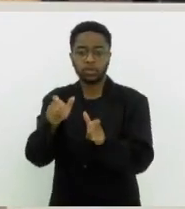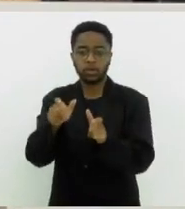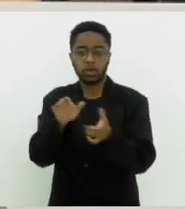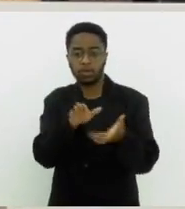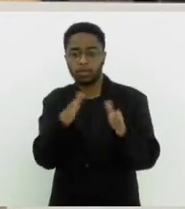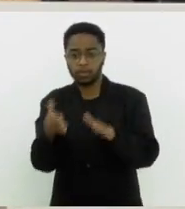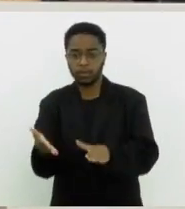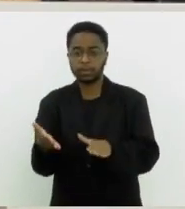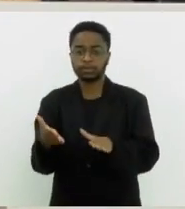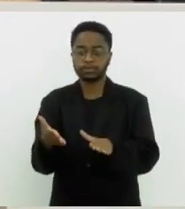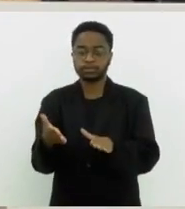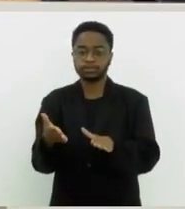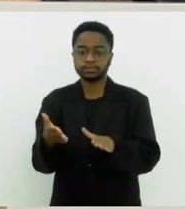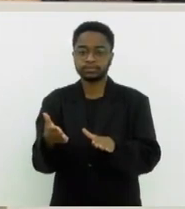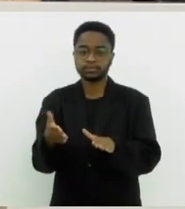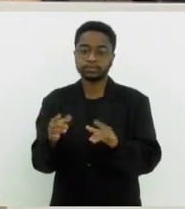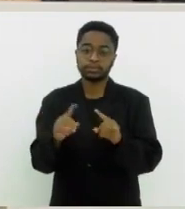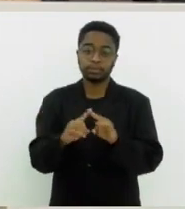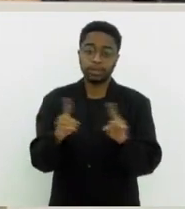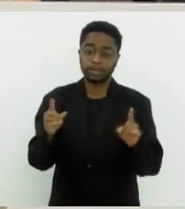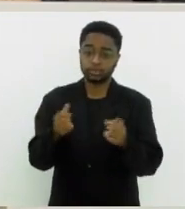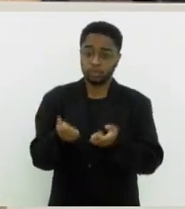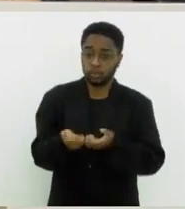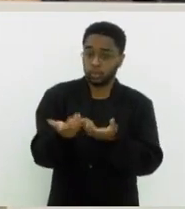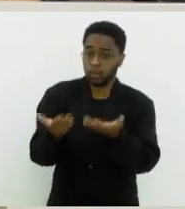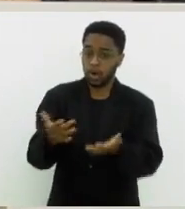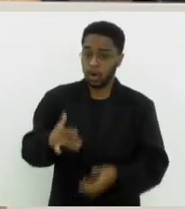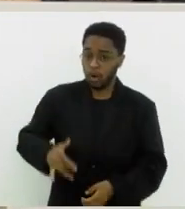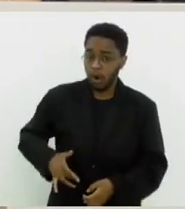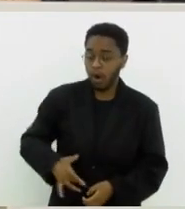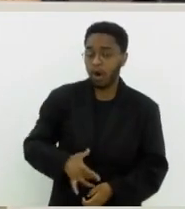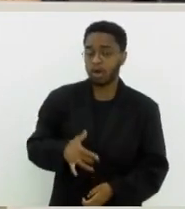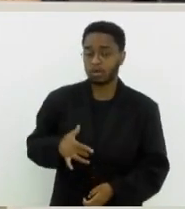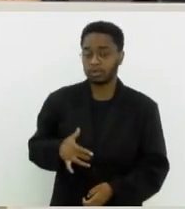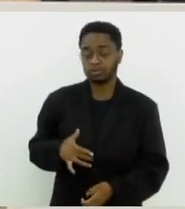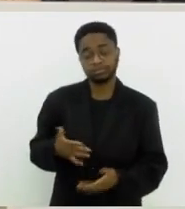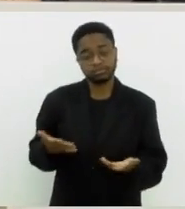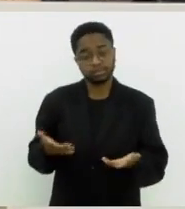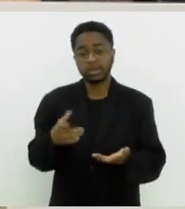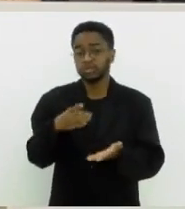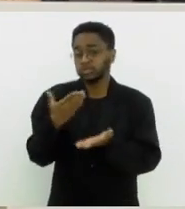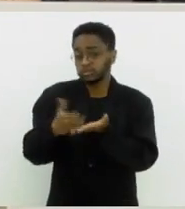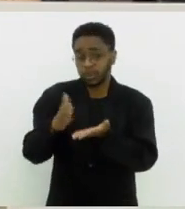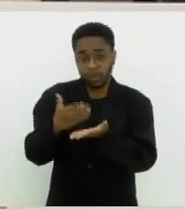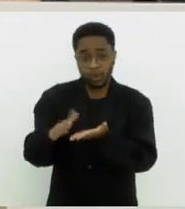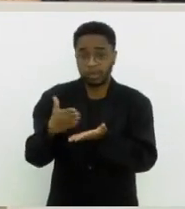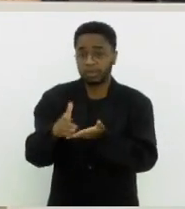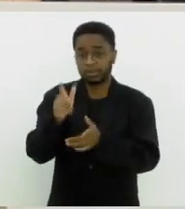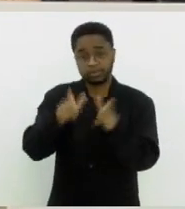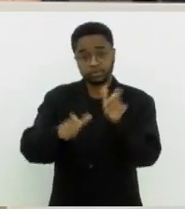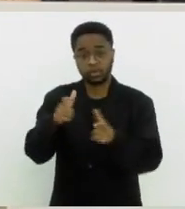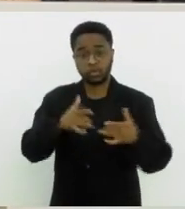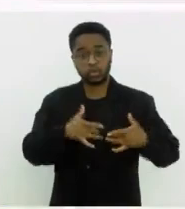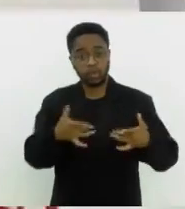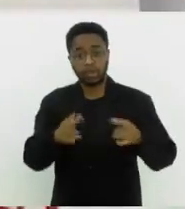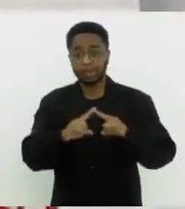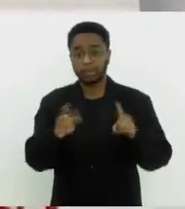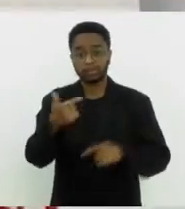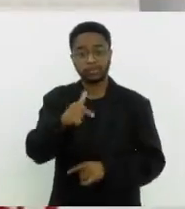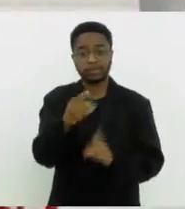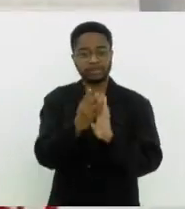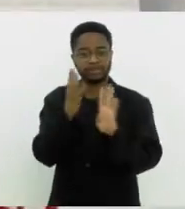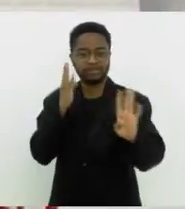morressem, forem um pretenso doador, simplesmente iriam sobrar esses doadores e não haveria mais fila.